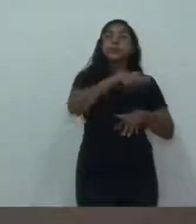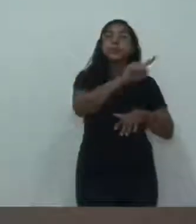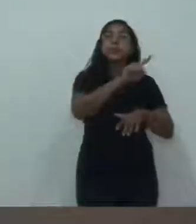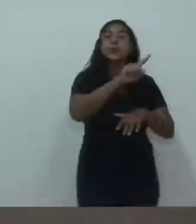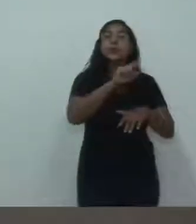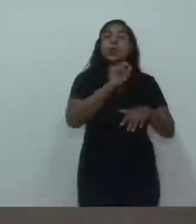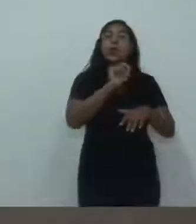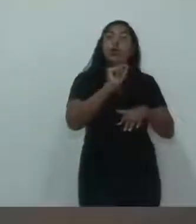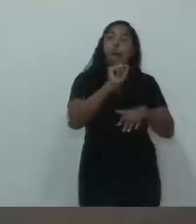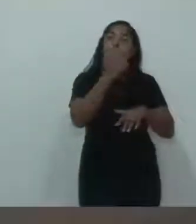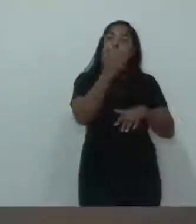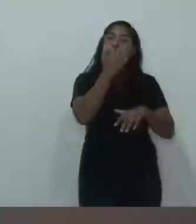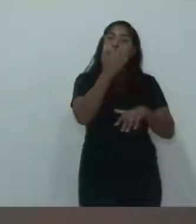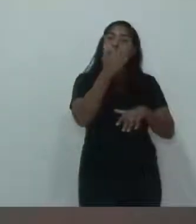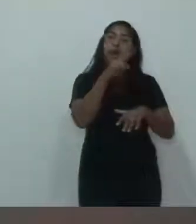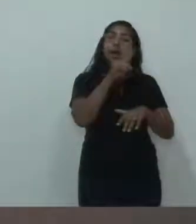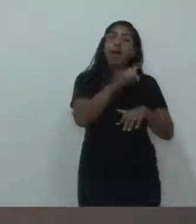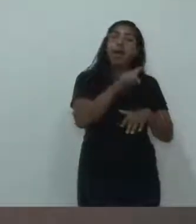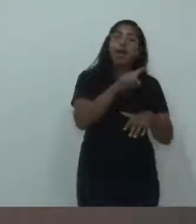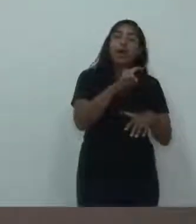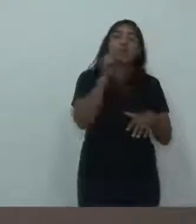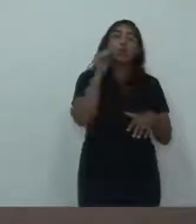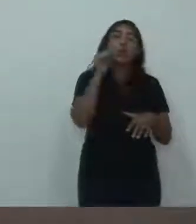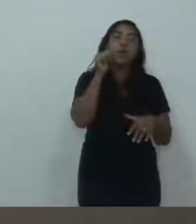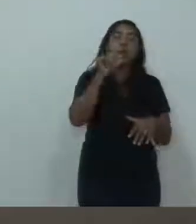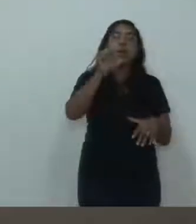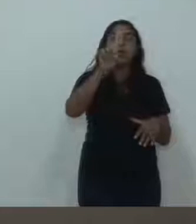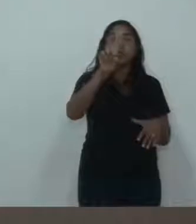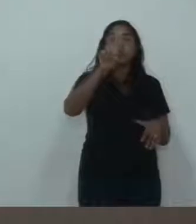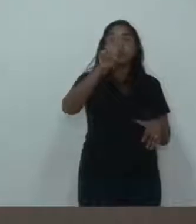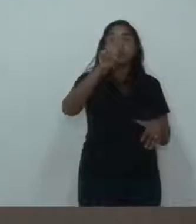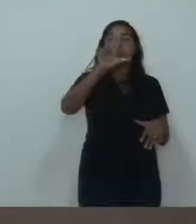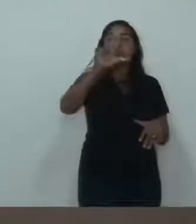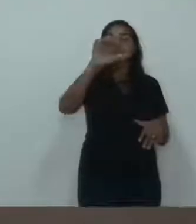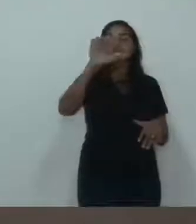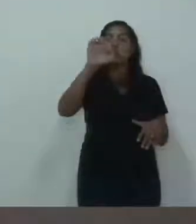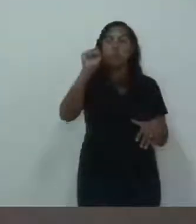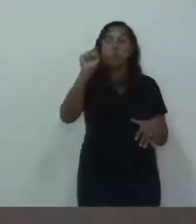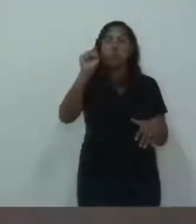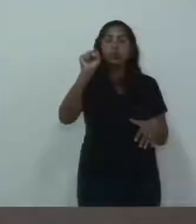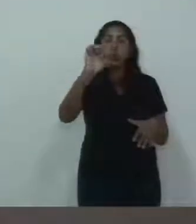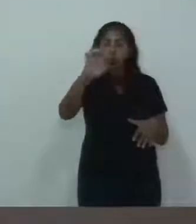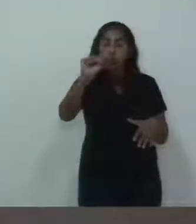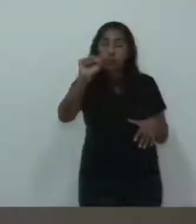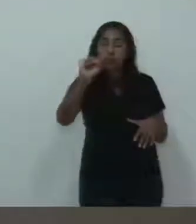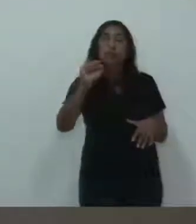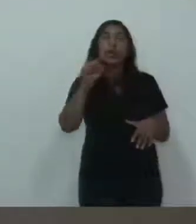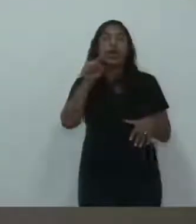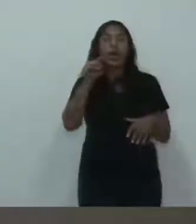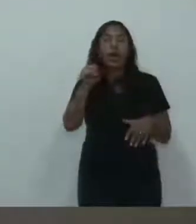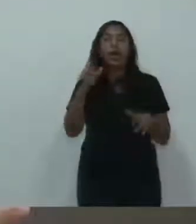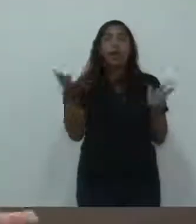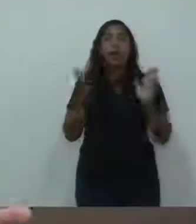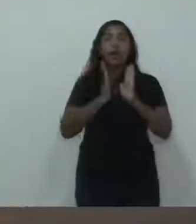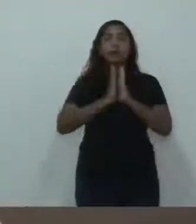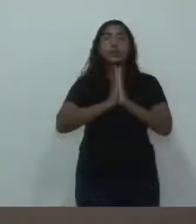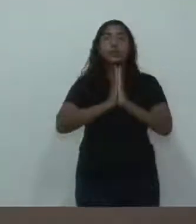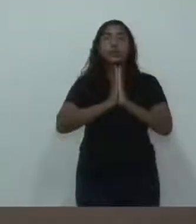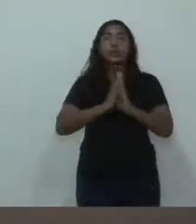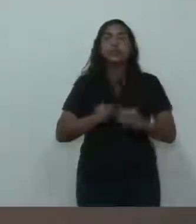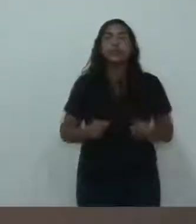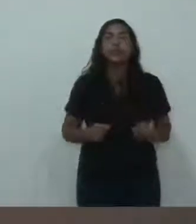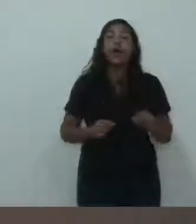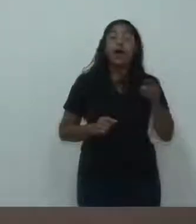da santificação da irmã Dulce. Não é? Antes que alguém tome um outro caminho, exemplos como a